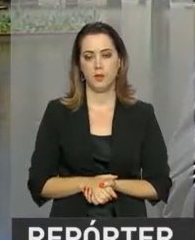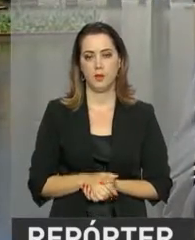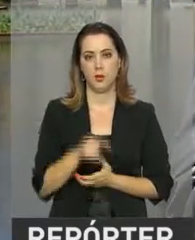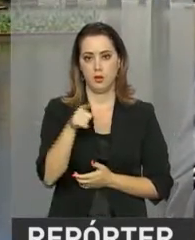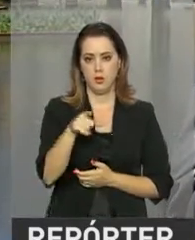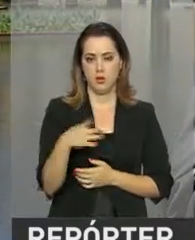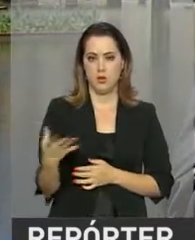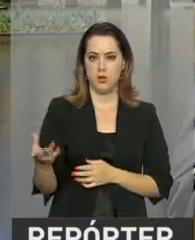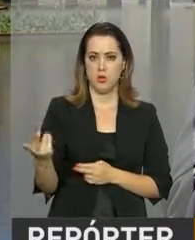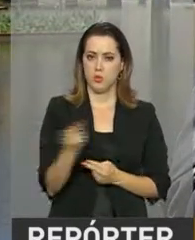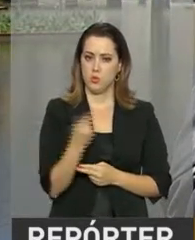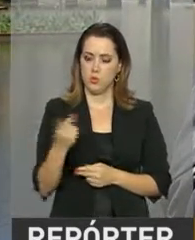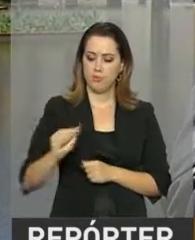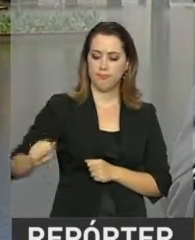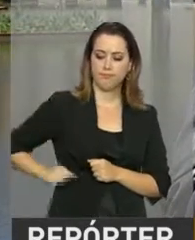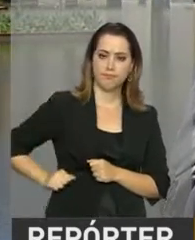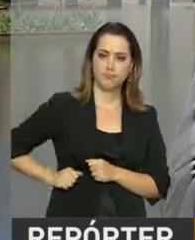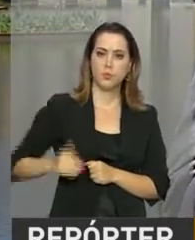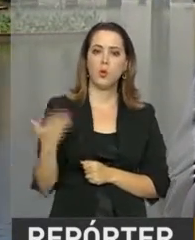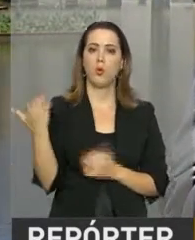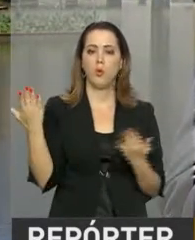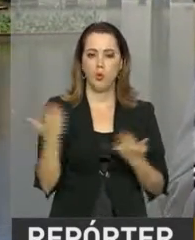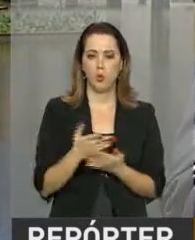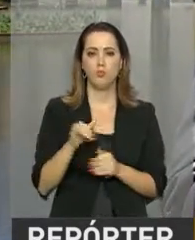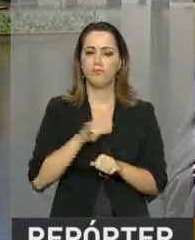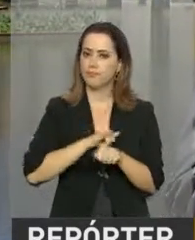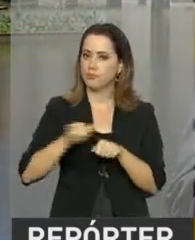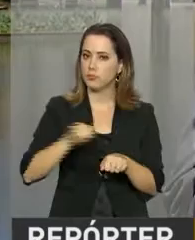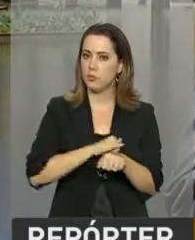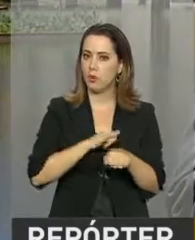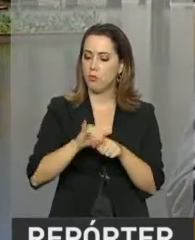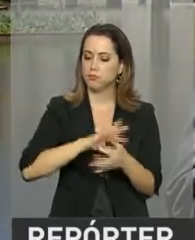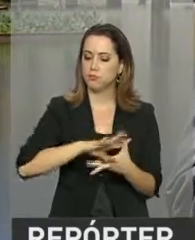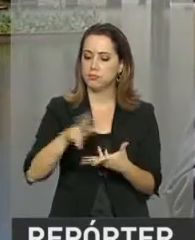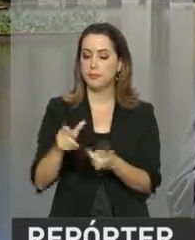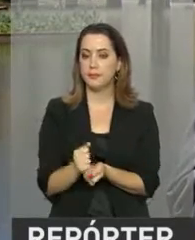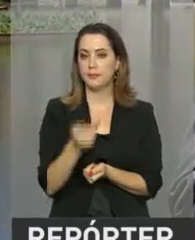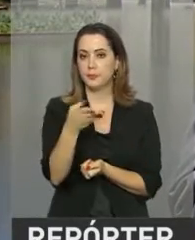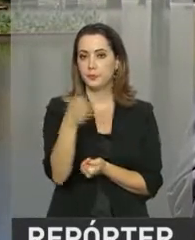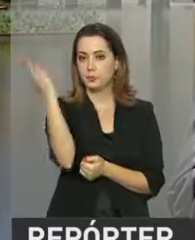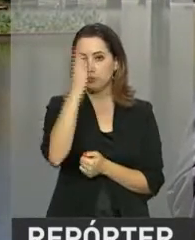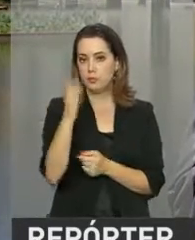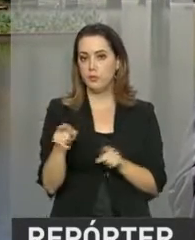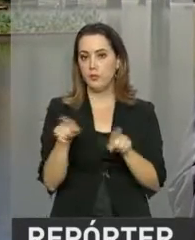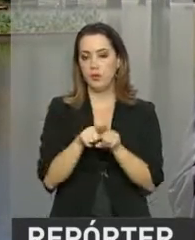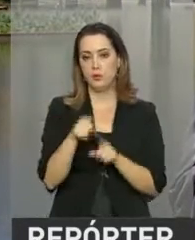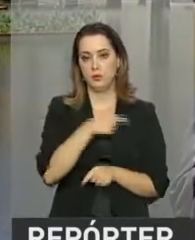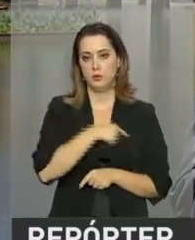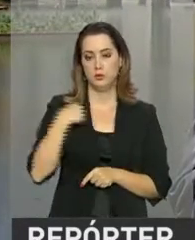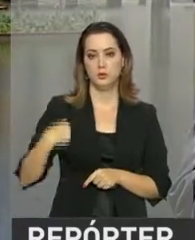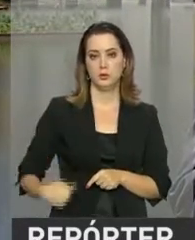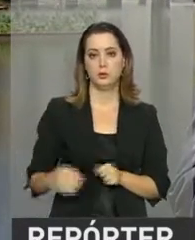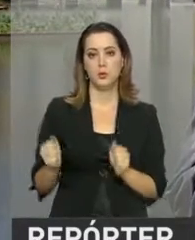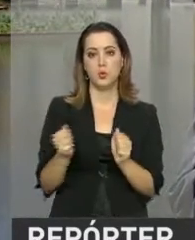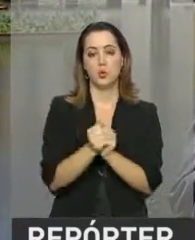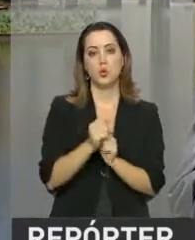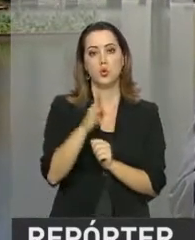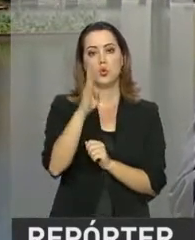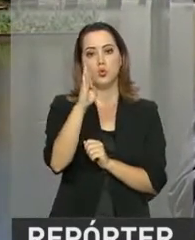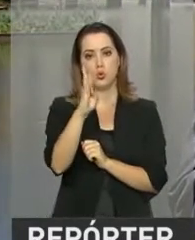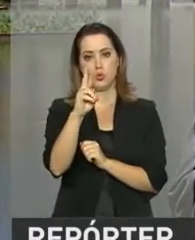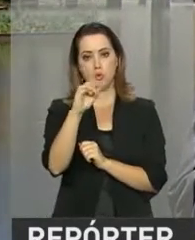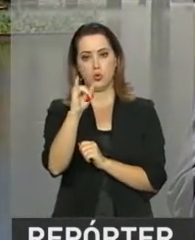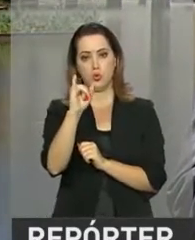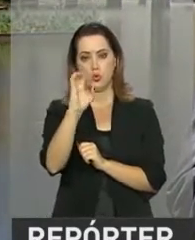diplomacia a parceria entre os dois países hoje é estratégica a nível Global Brasil e China também estão juntos no brics